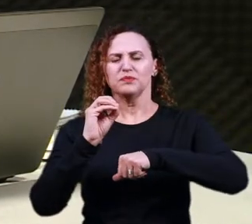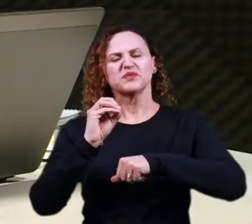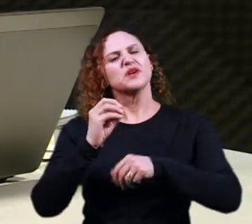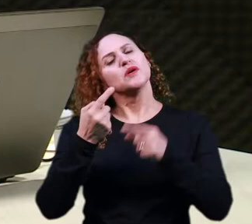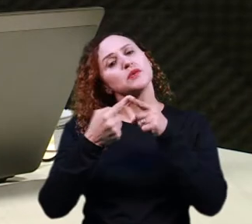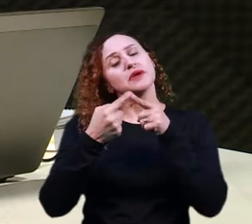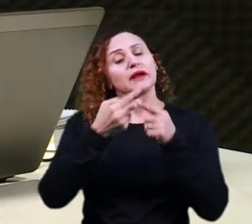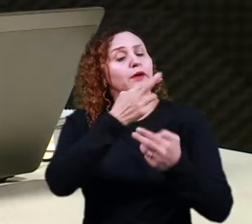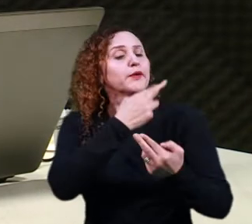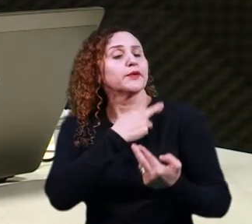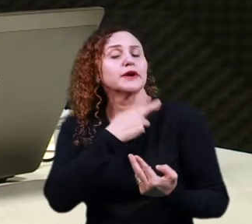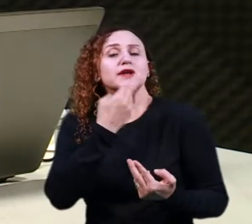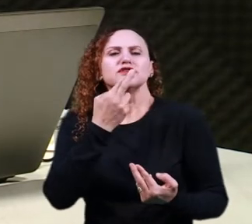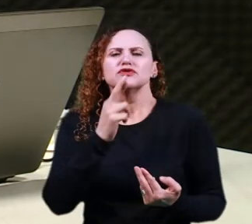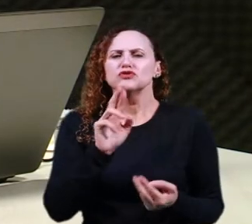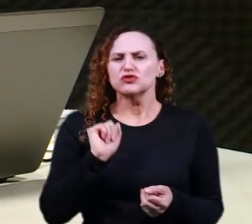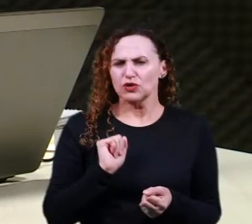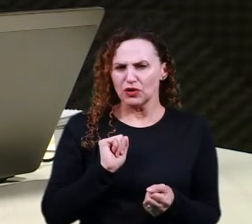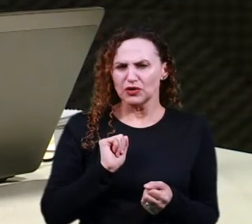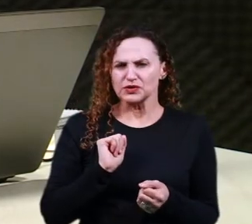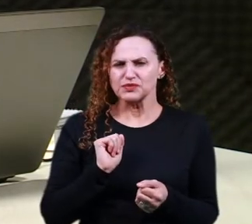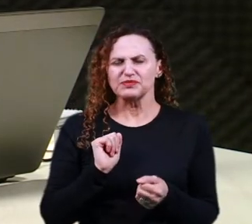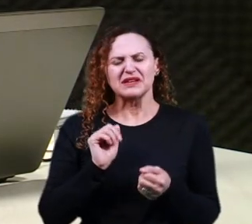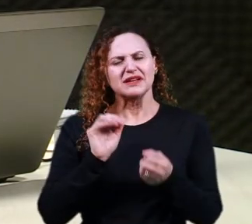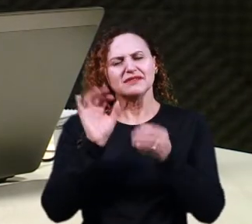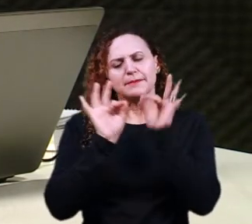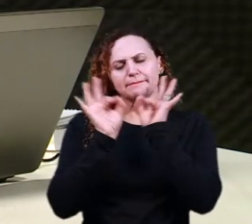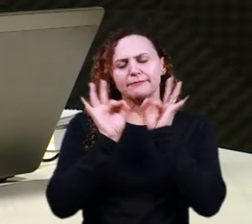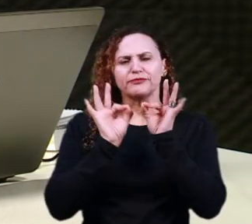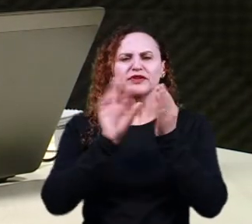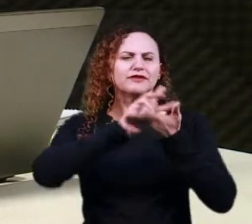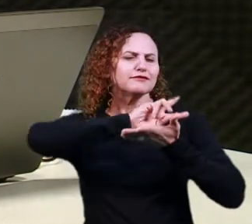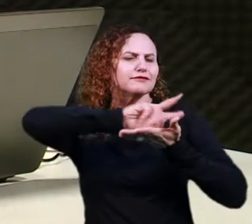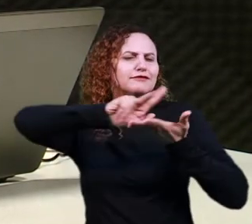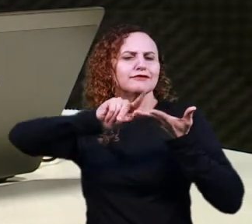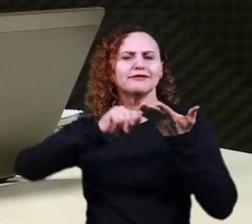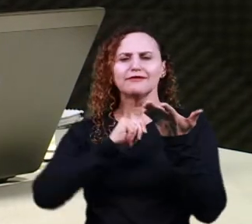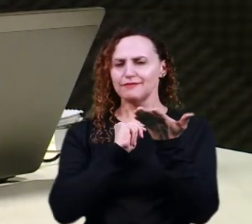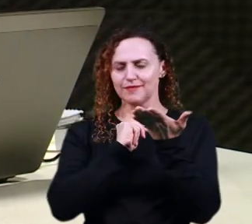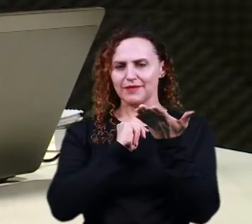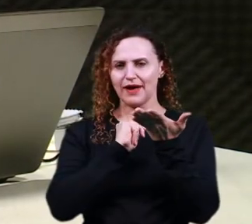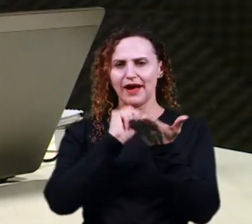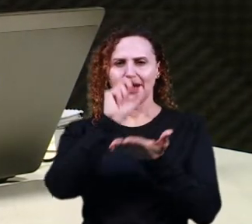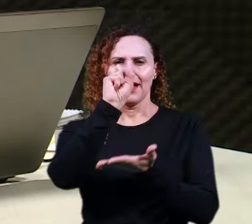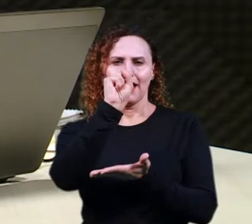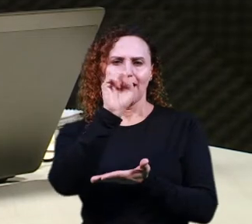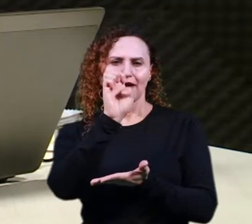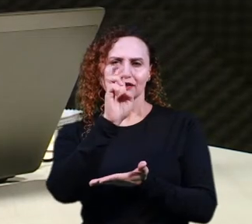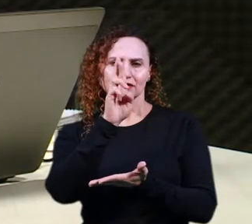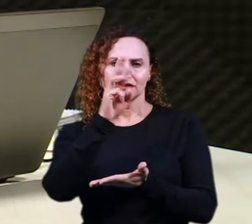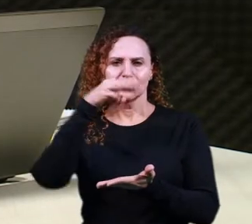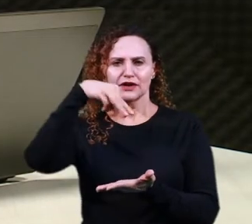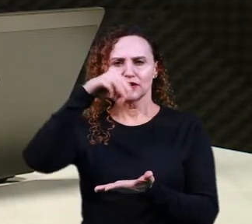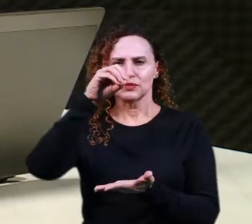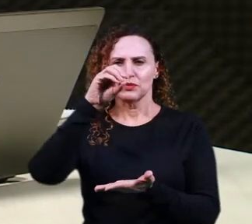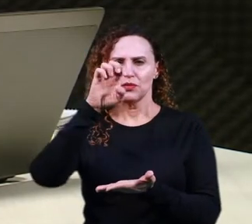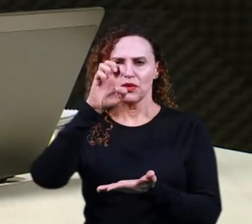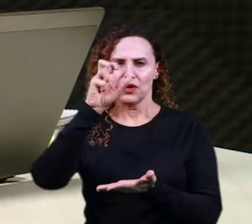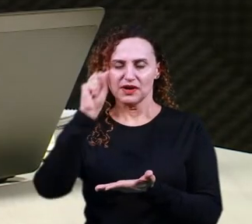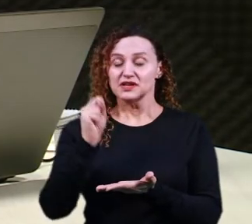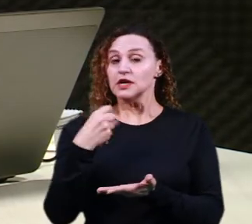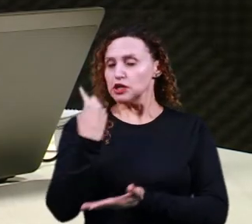para fazer vários sermões nesse momento nossa literatura portuguesa que